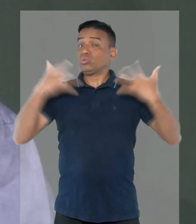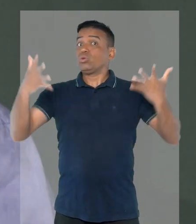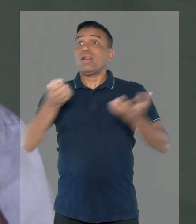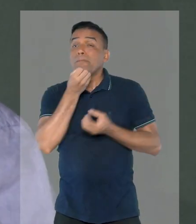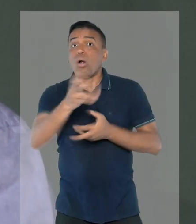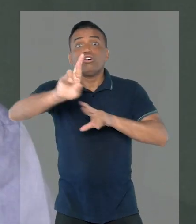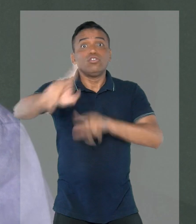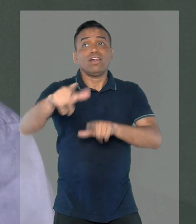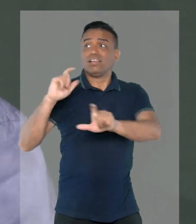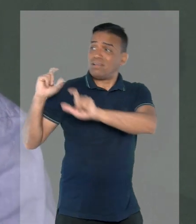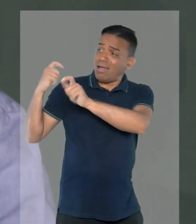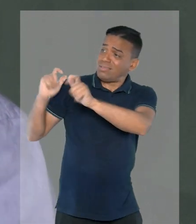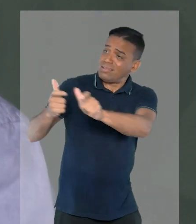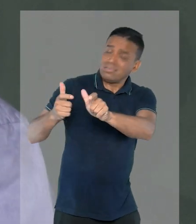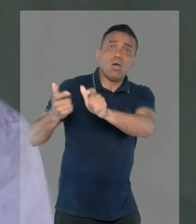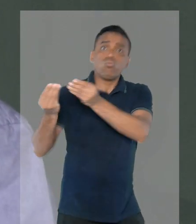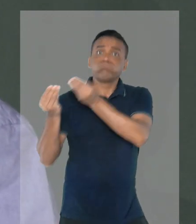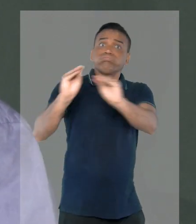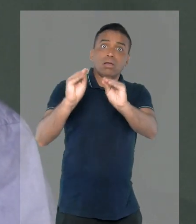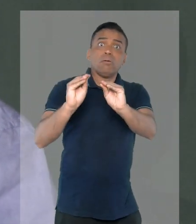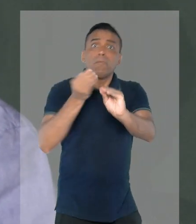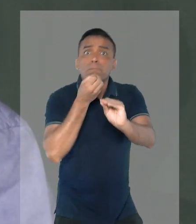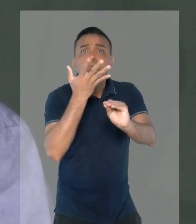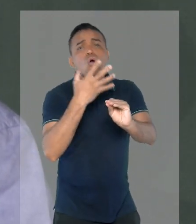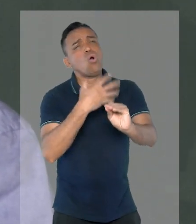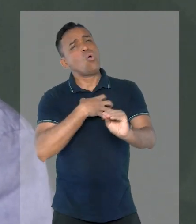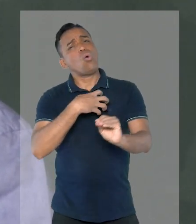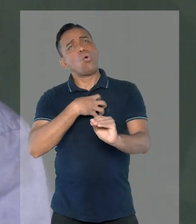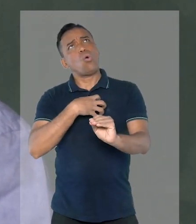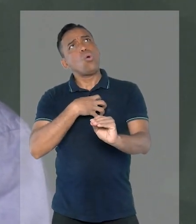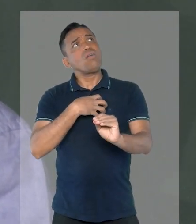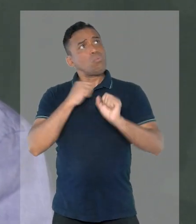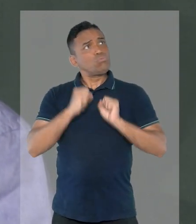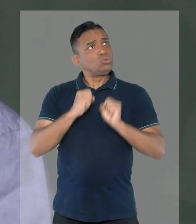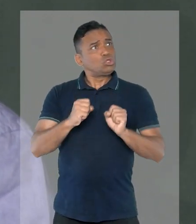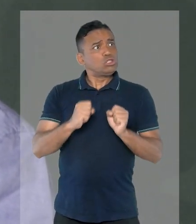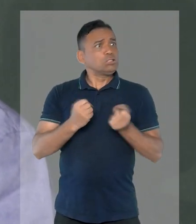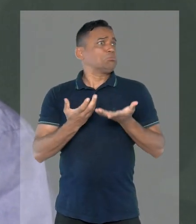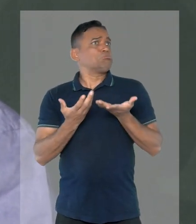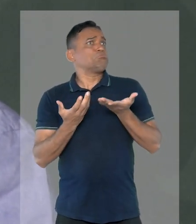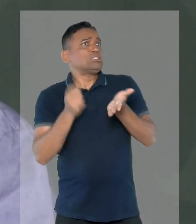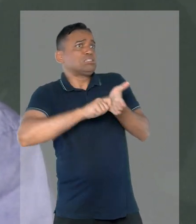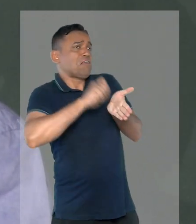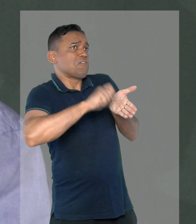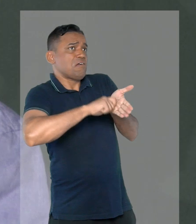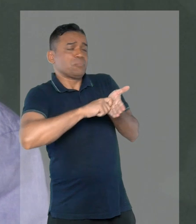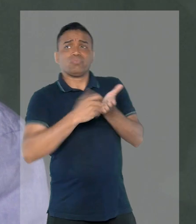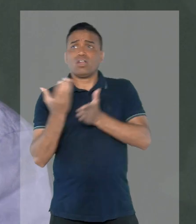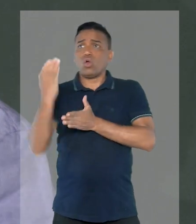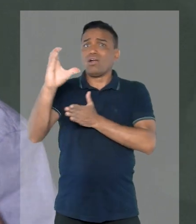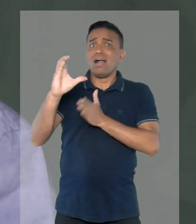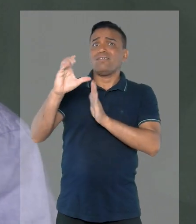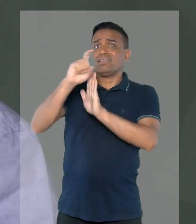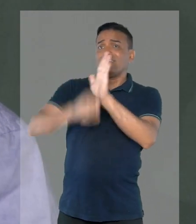bom, recolocava a tradição de um jeito muito bom. Eu achava que eu podia falar alguma coisa sobre aquilo. Ele recolocava